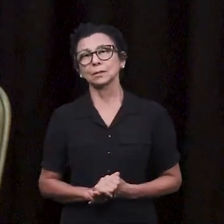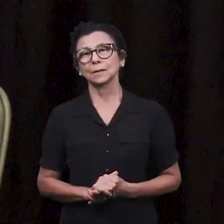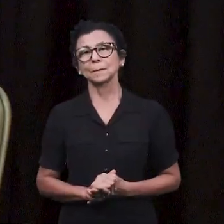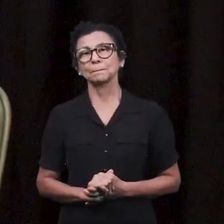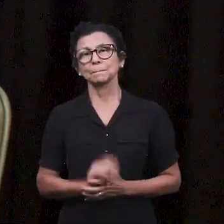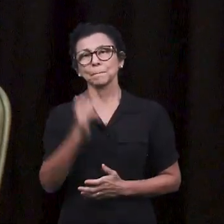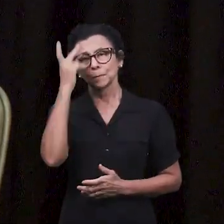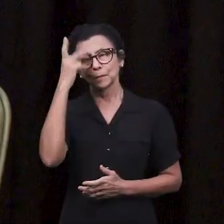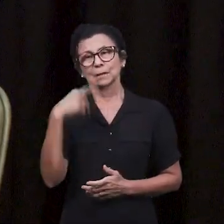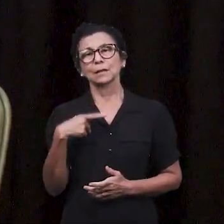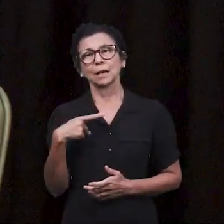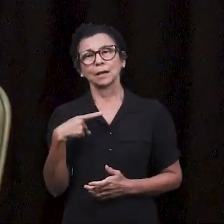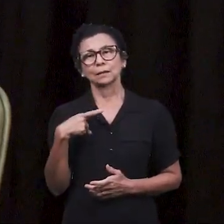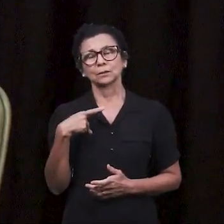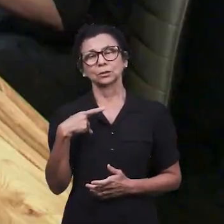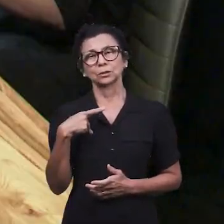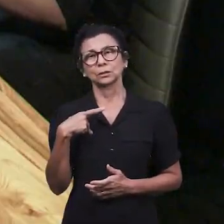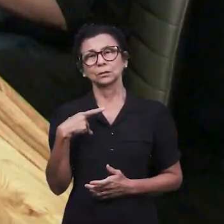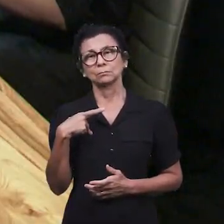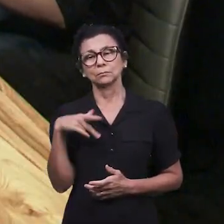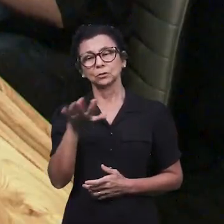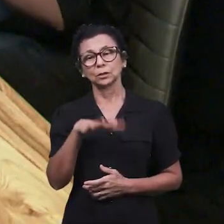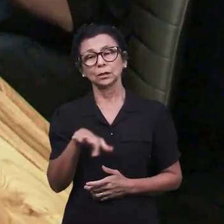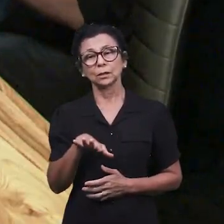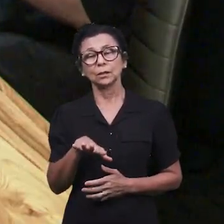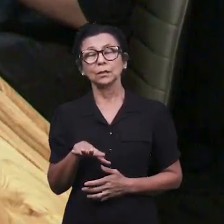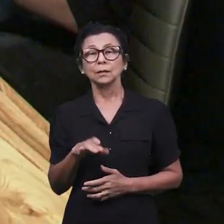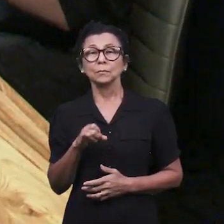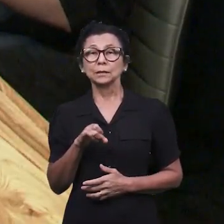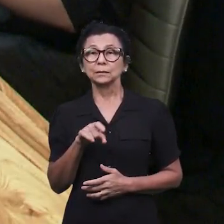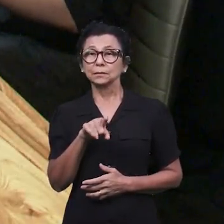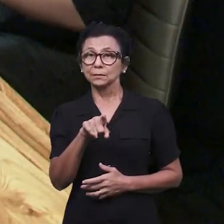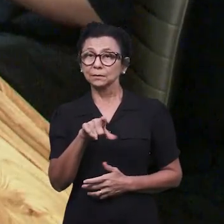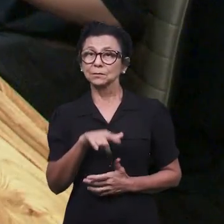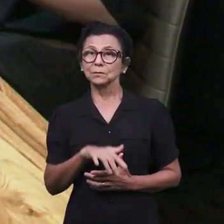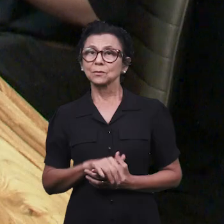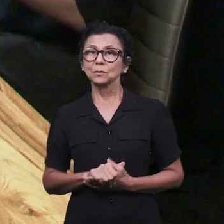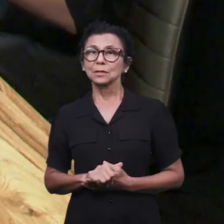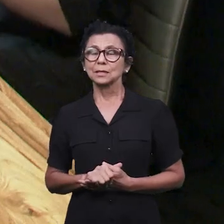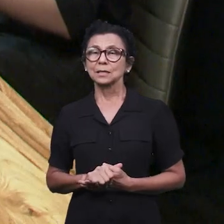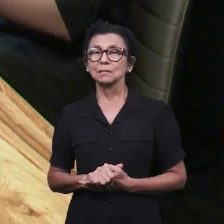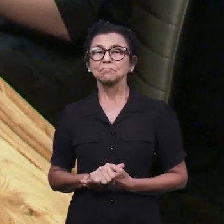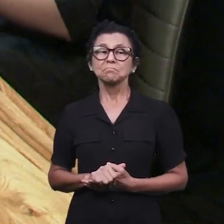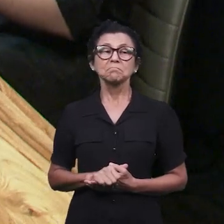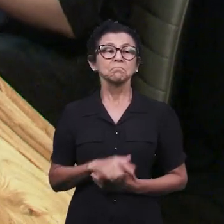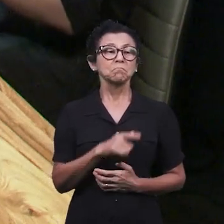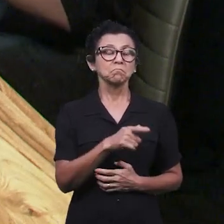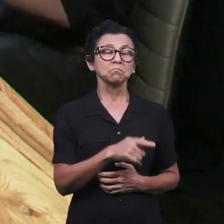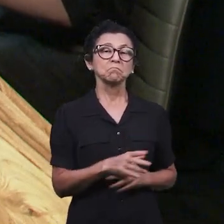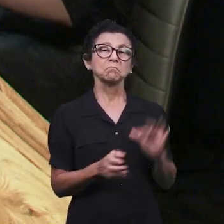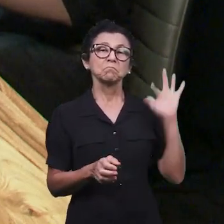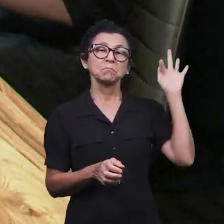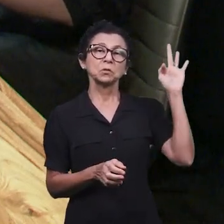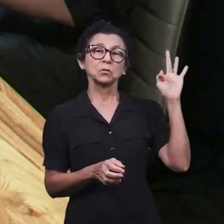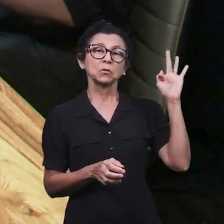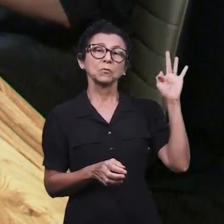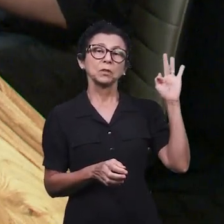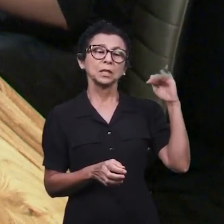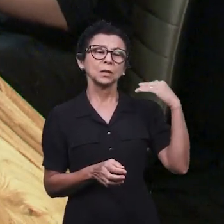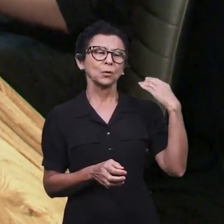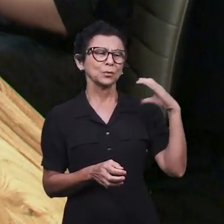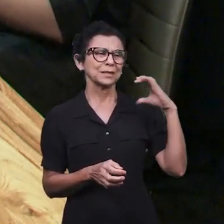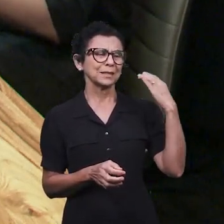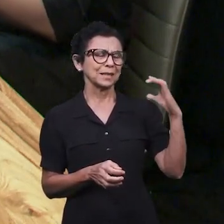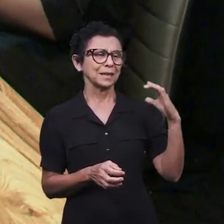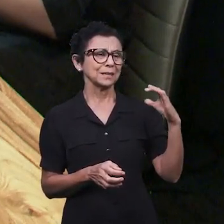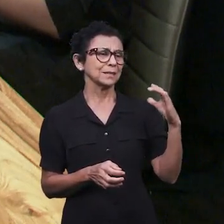tipo de situação? Quando no fim das contas, se você buscar em material filosófico ou em material científico, você não